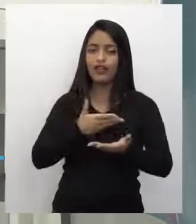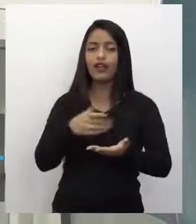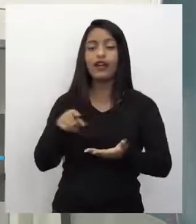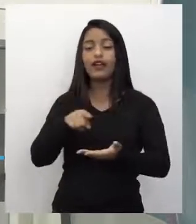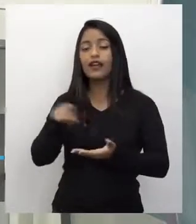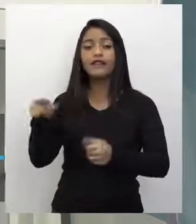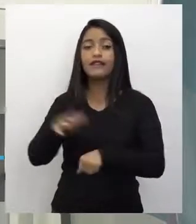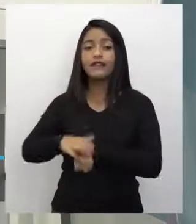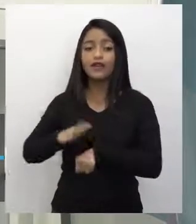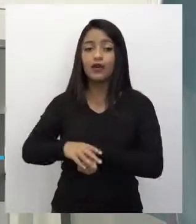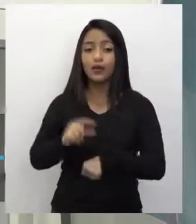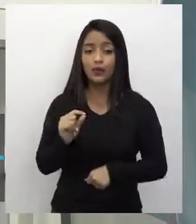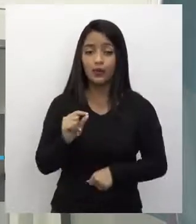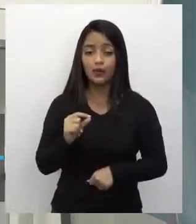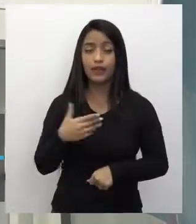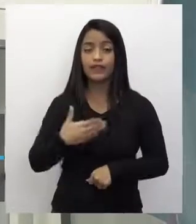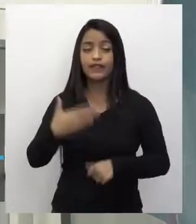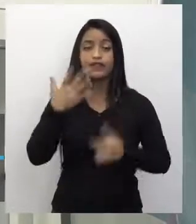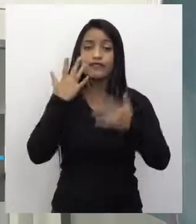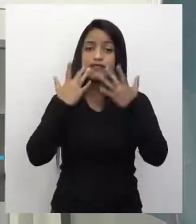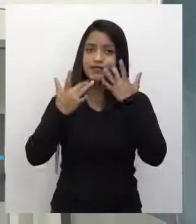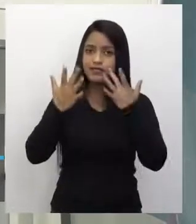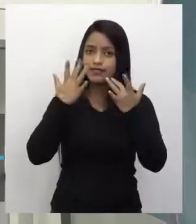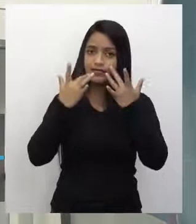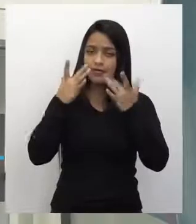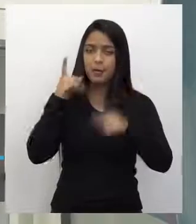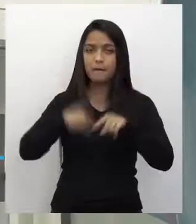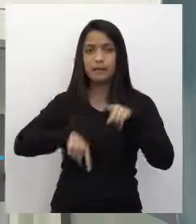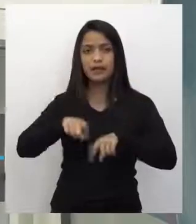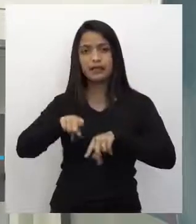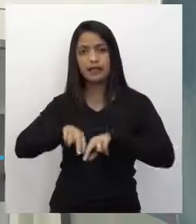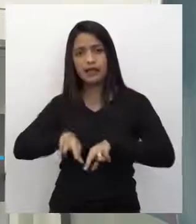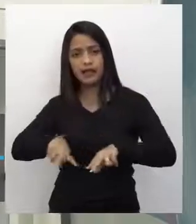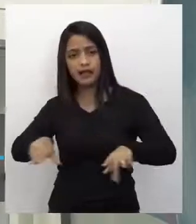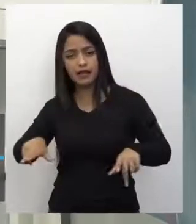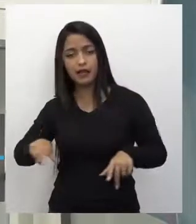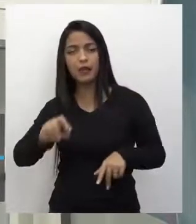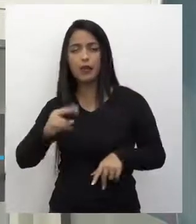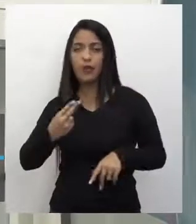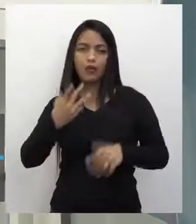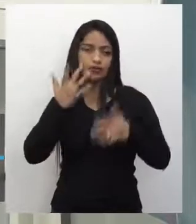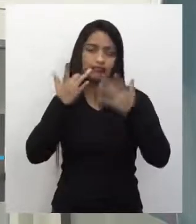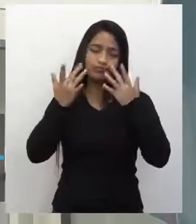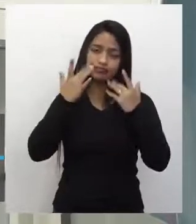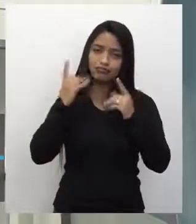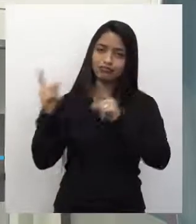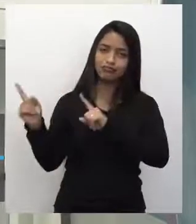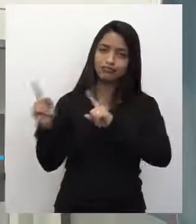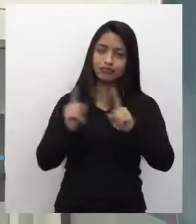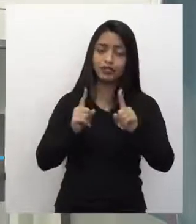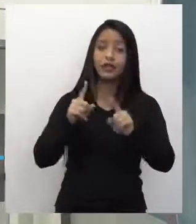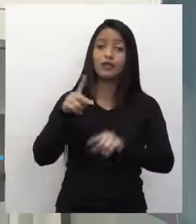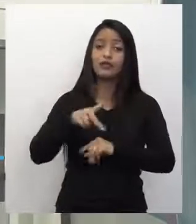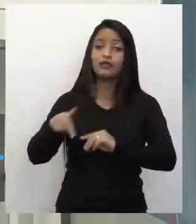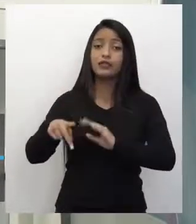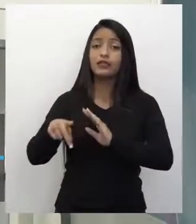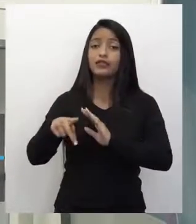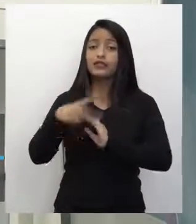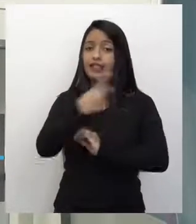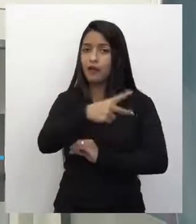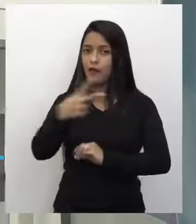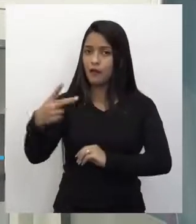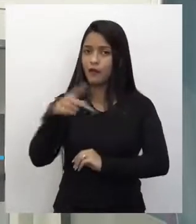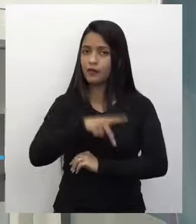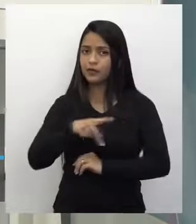vão fazer uma encenação com teatro ou de objeto, ou vão fazer uma encenação para mostrar para vocês, professores que dão aulas para vocês, tá